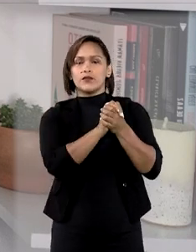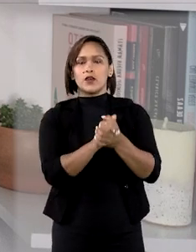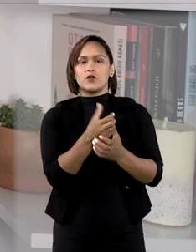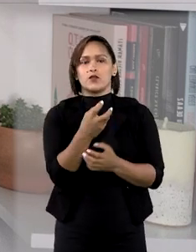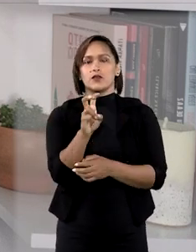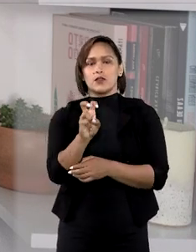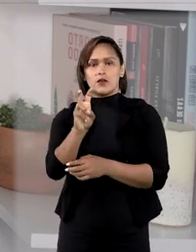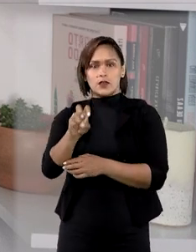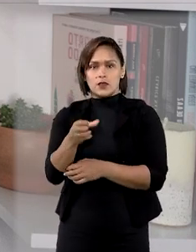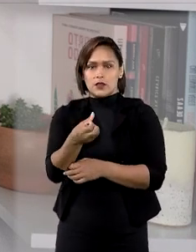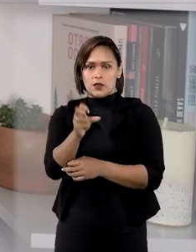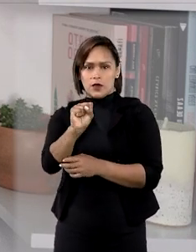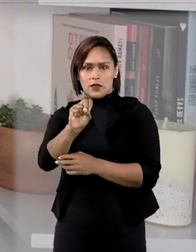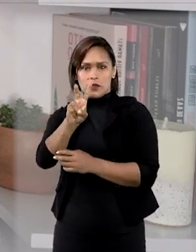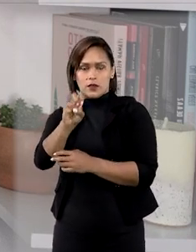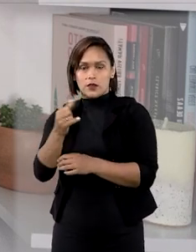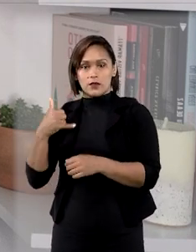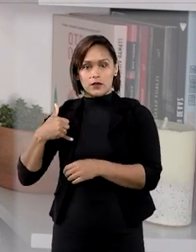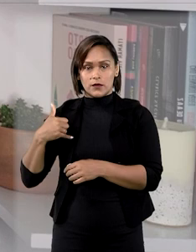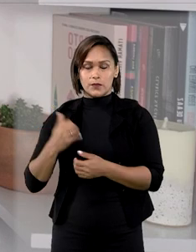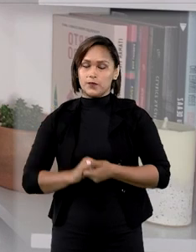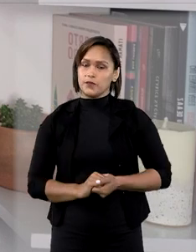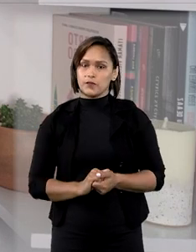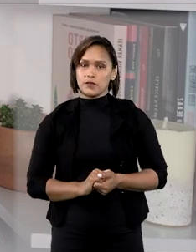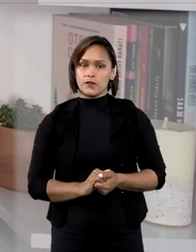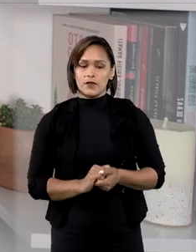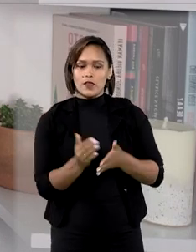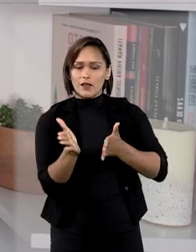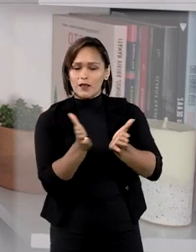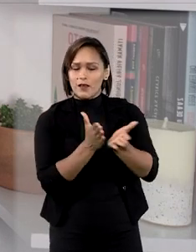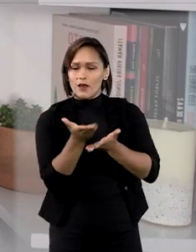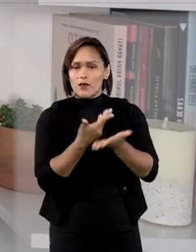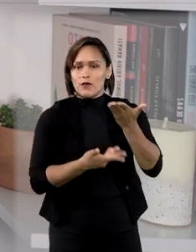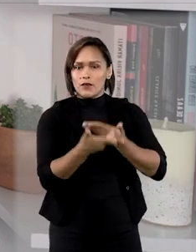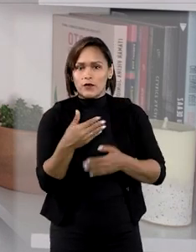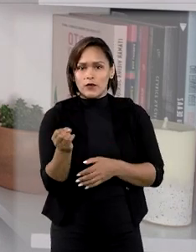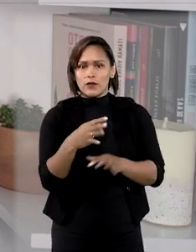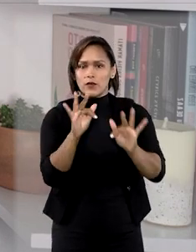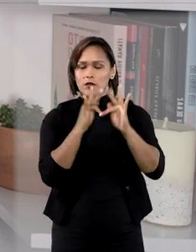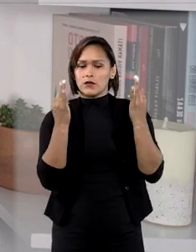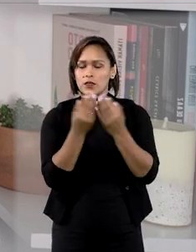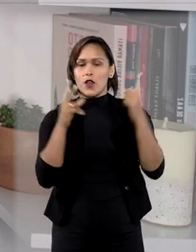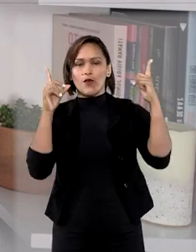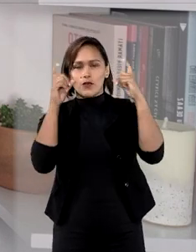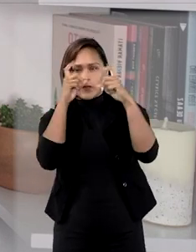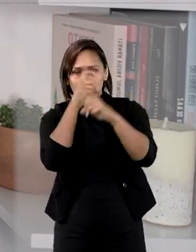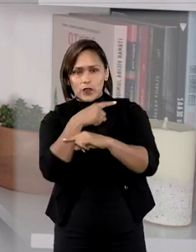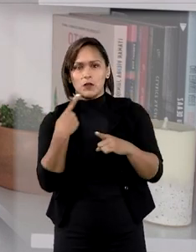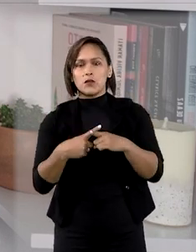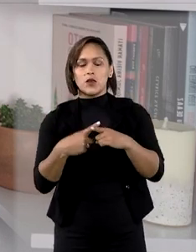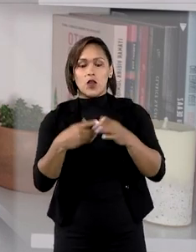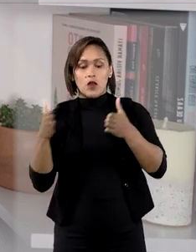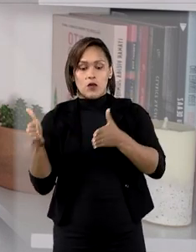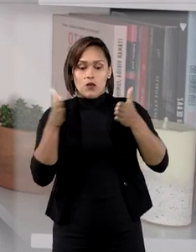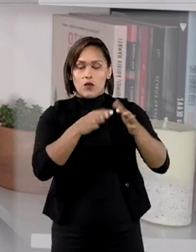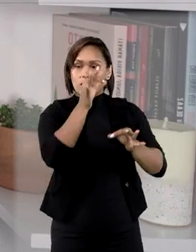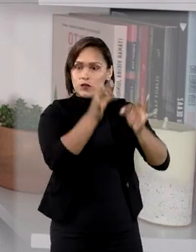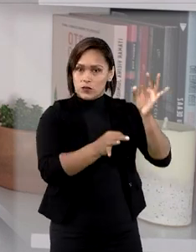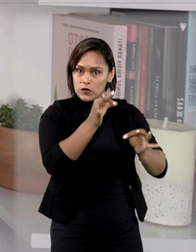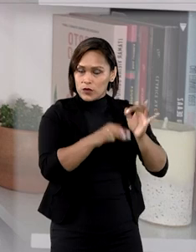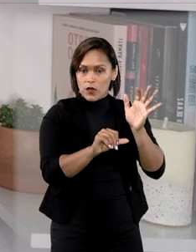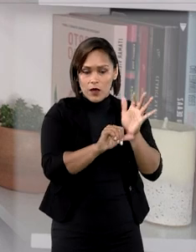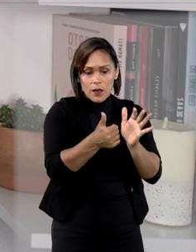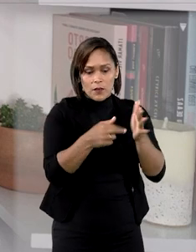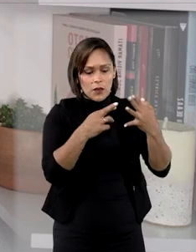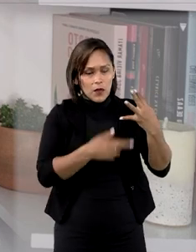com 55 e 85 anos. A convivência na nova família foi marcada por conflitos e, quando o caso chegou à justiça,